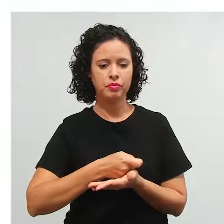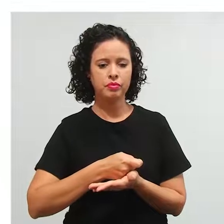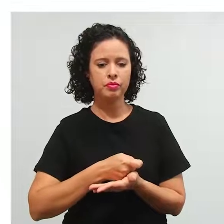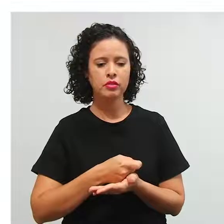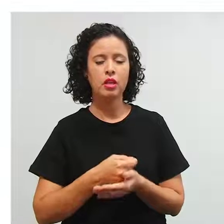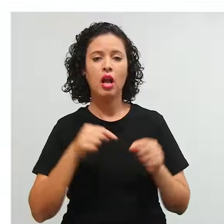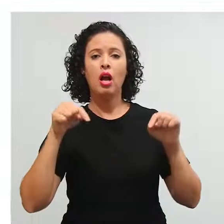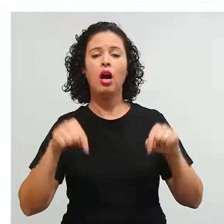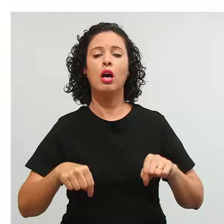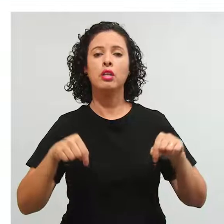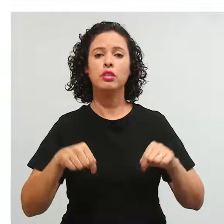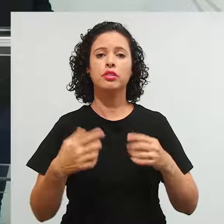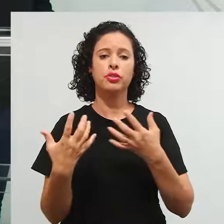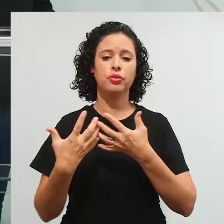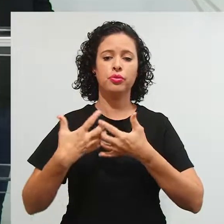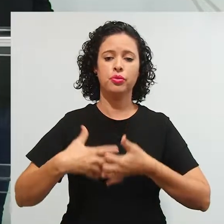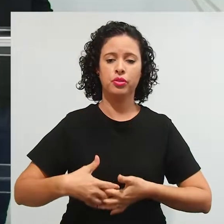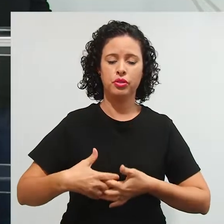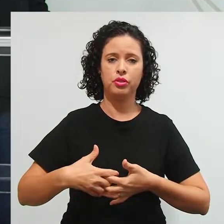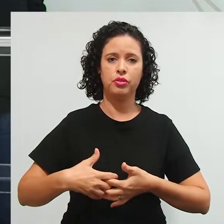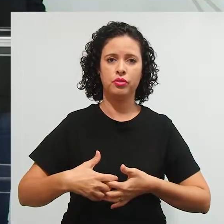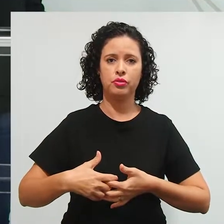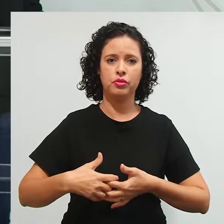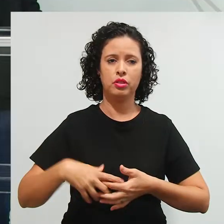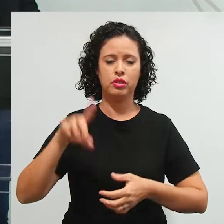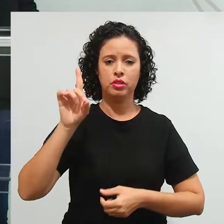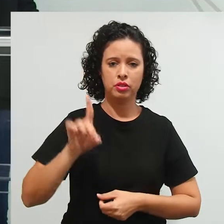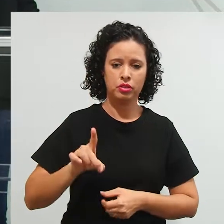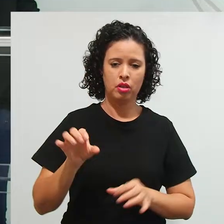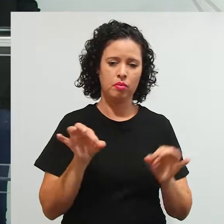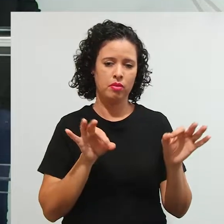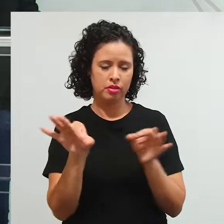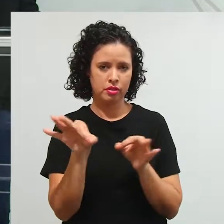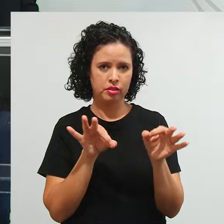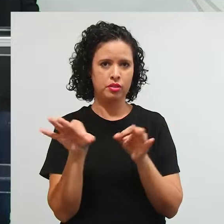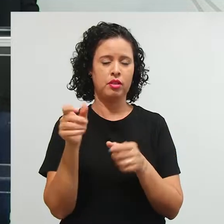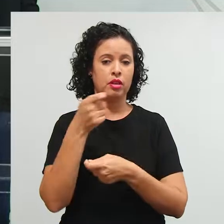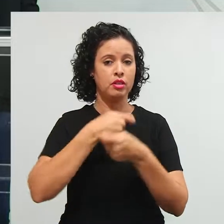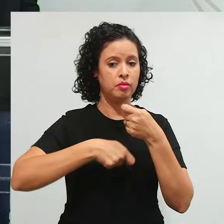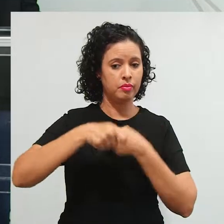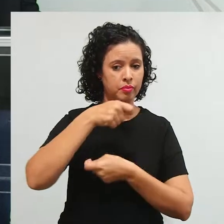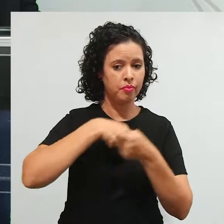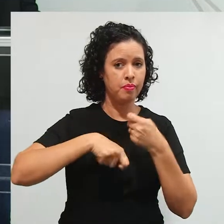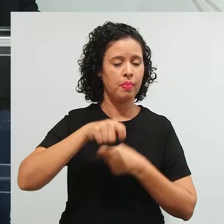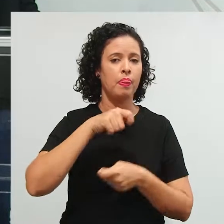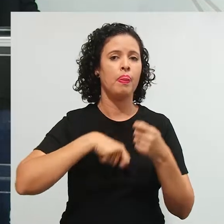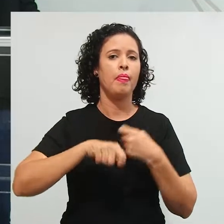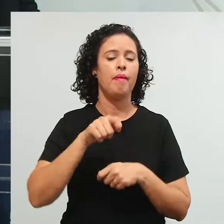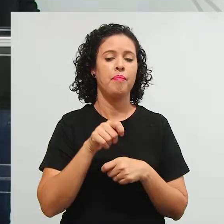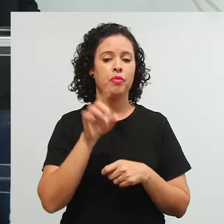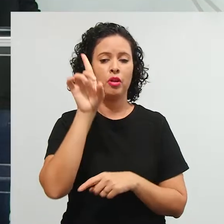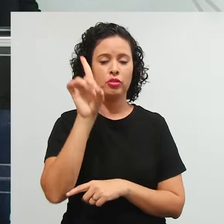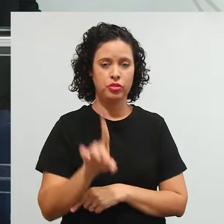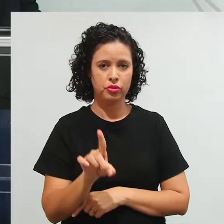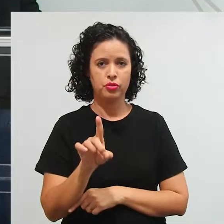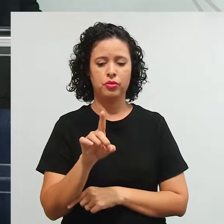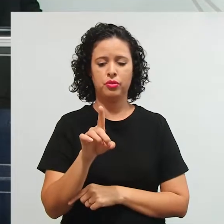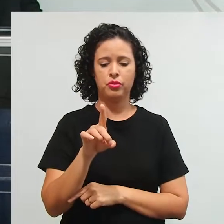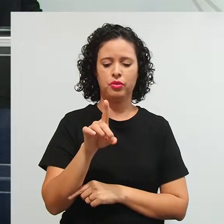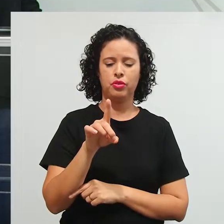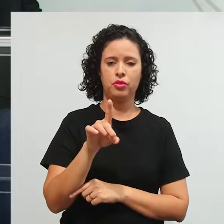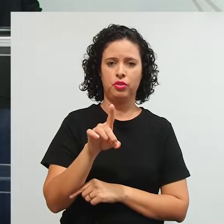no IFRO, a Diretoria de Planejamento e Administração e o